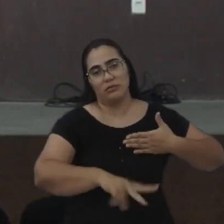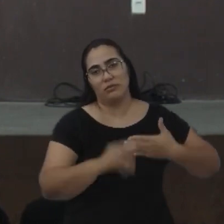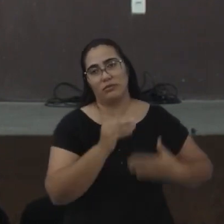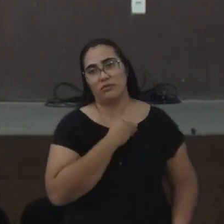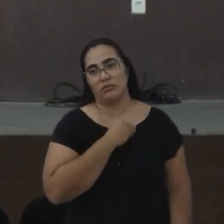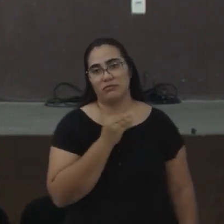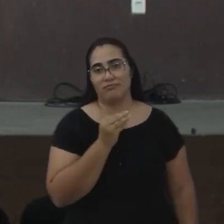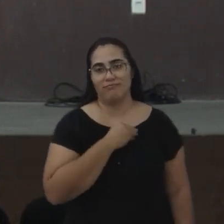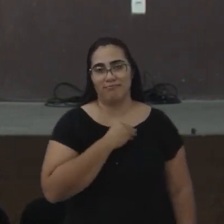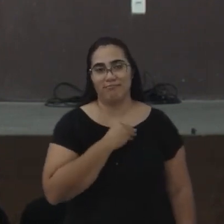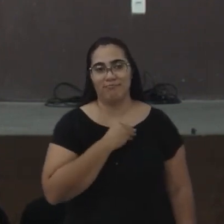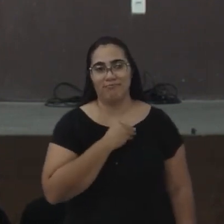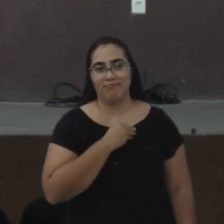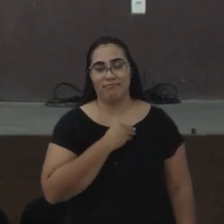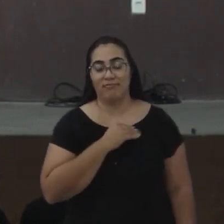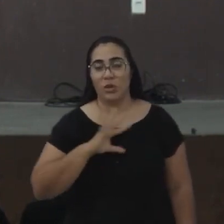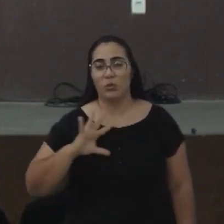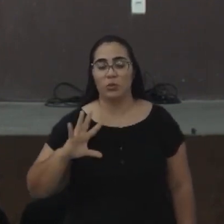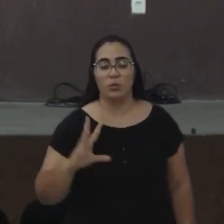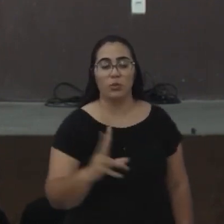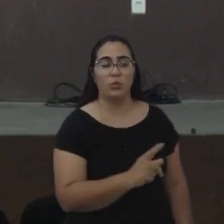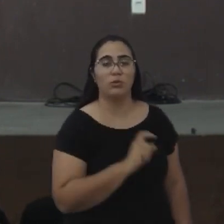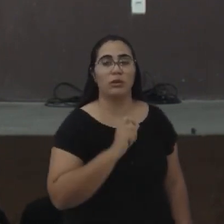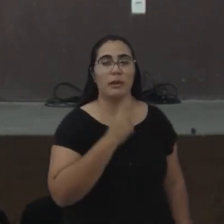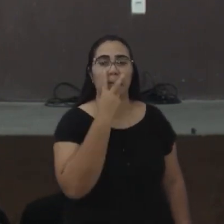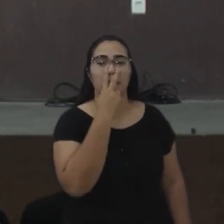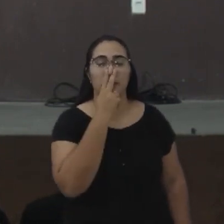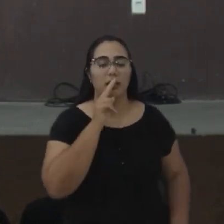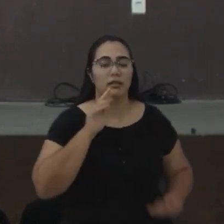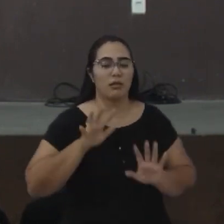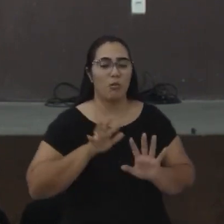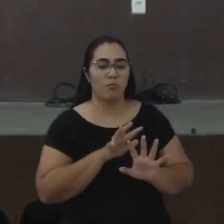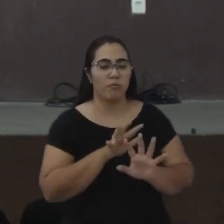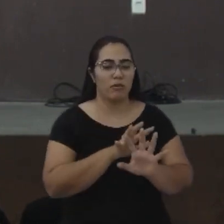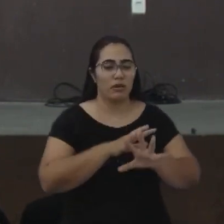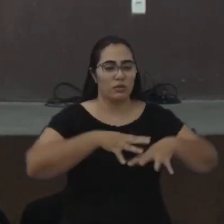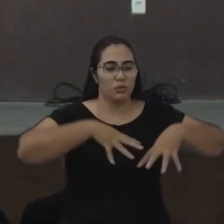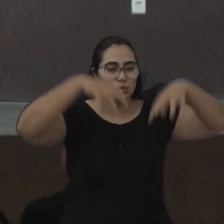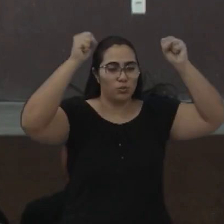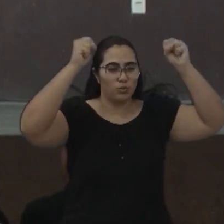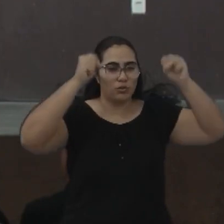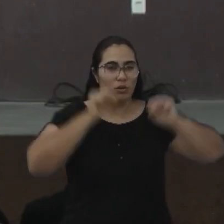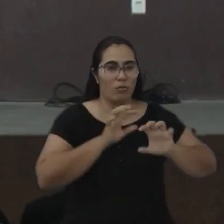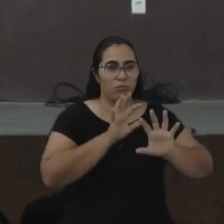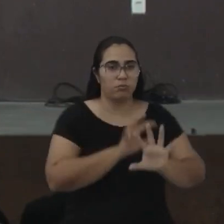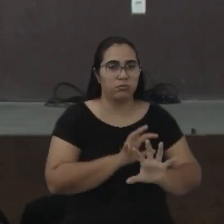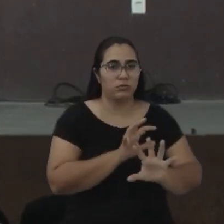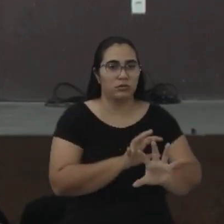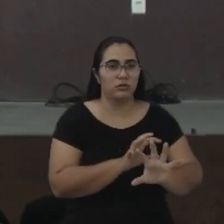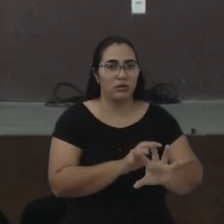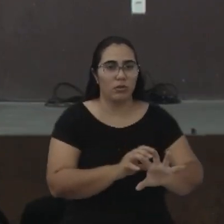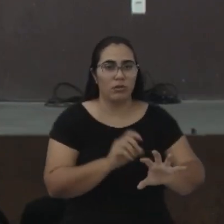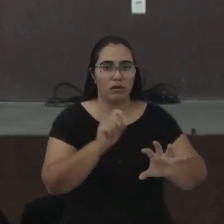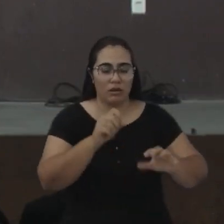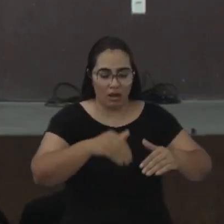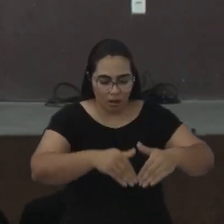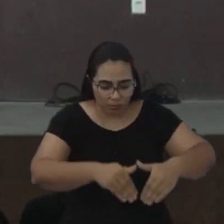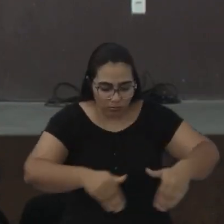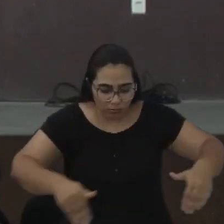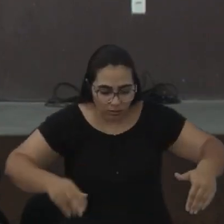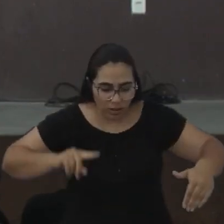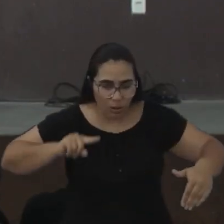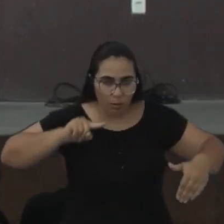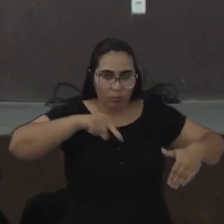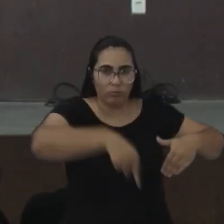pecaminosas. Todos estão como multidões andando no escuro em direção a um imenso buraco de destruição e